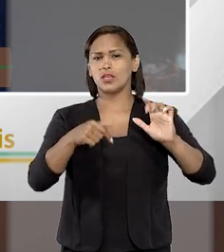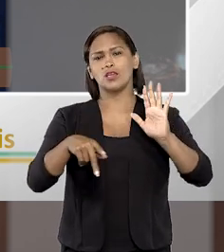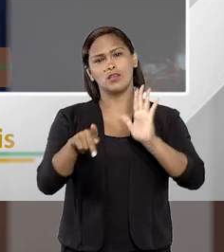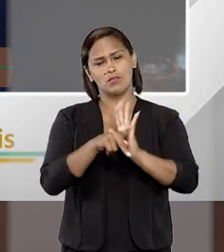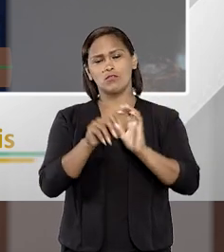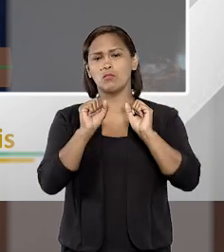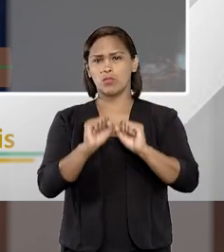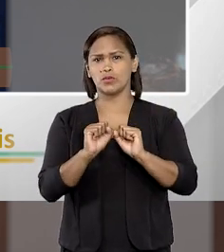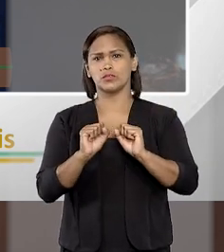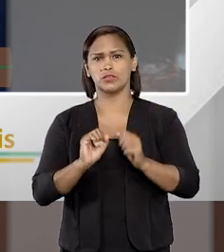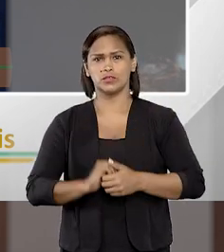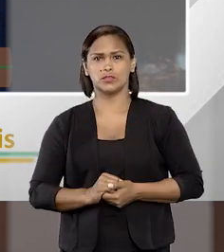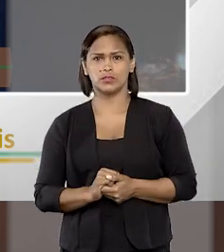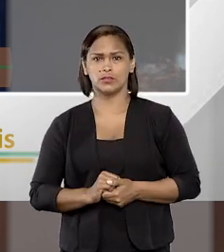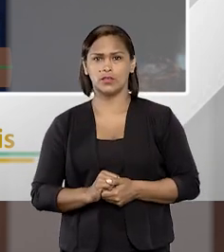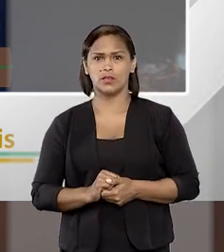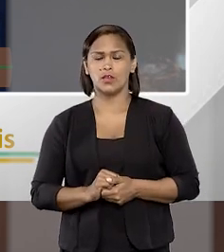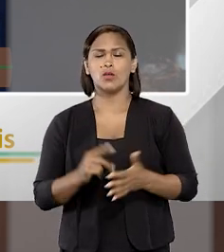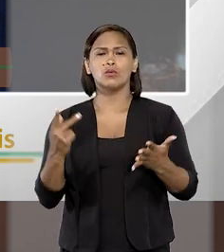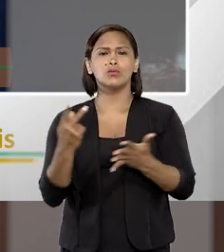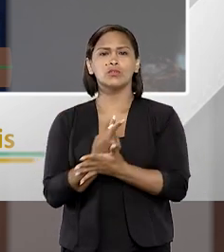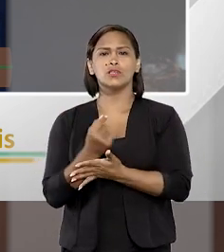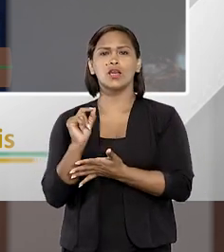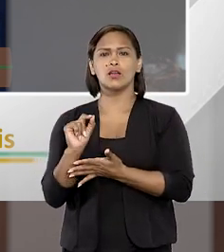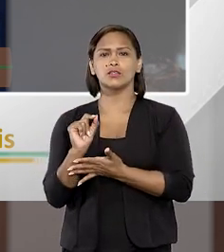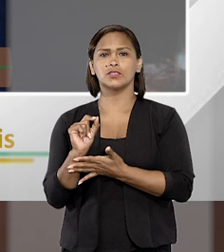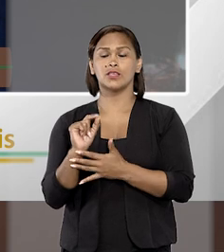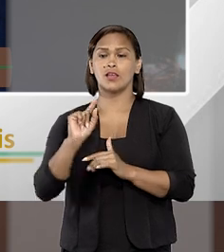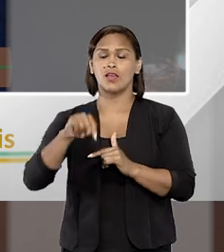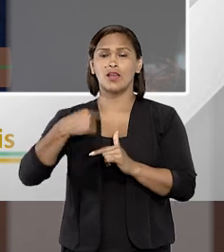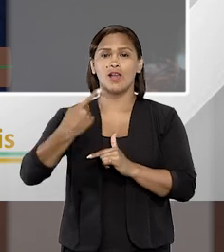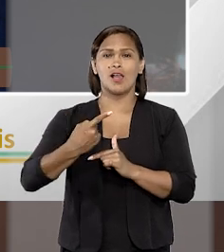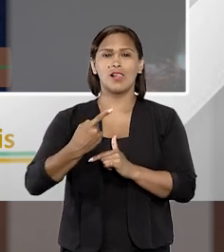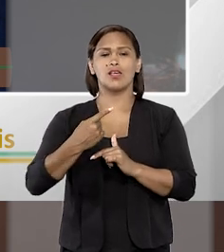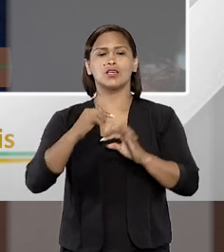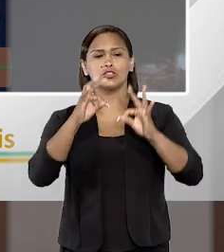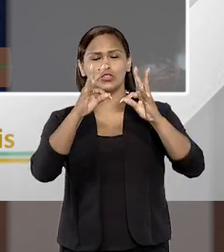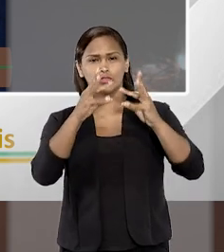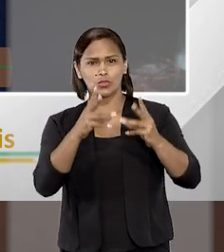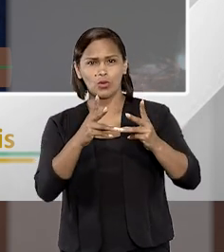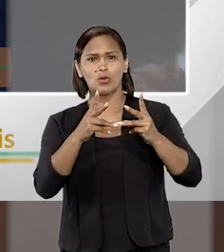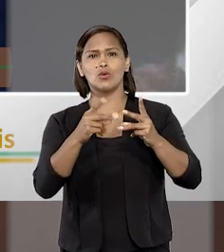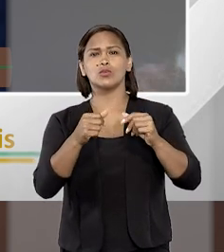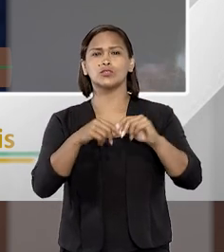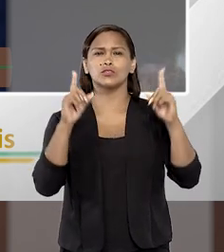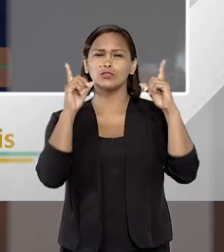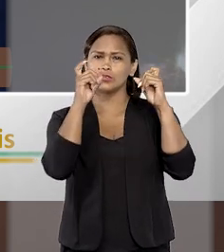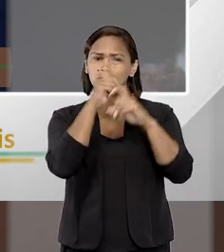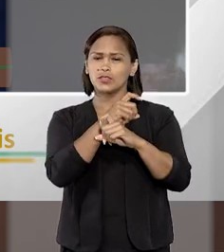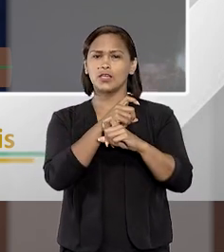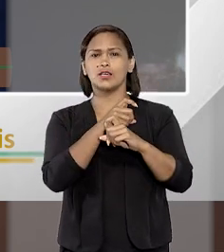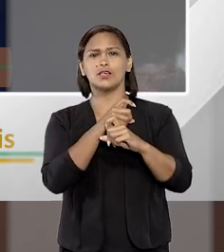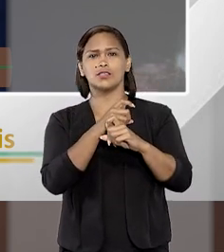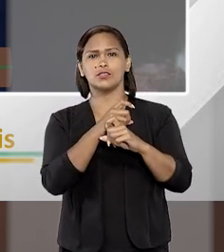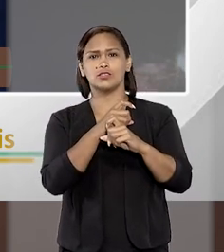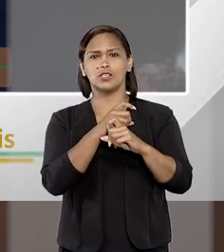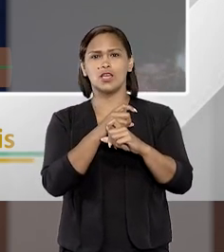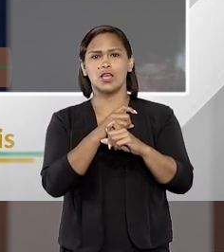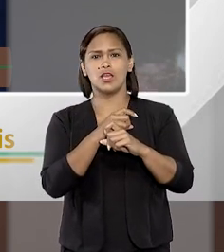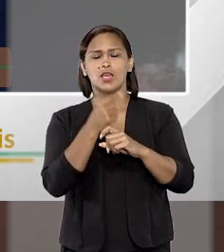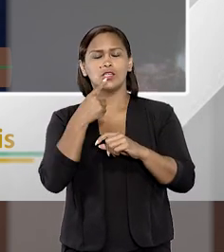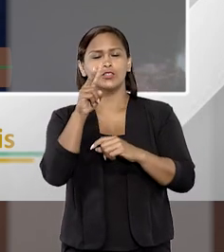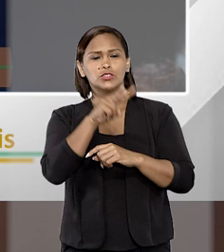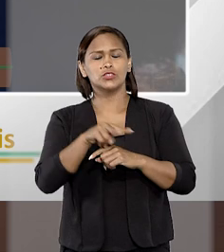reconhecimento por fotografia ocorre que além daquelas questões que já mencionamos a dificuldade de